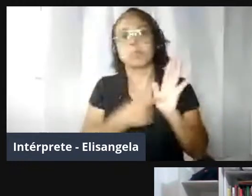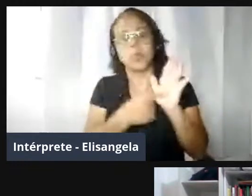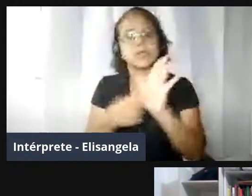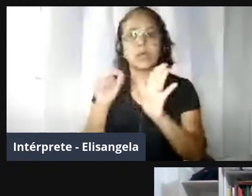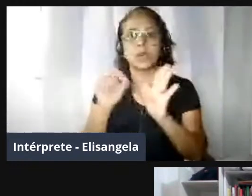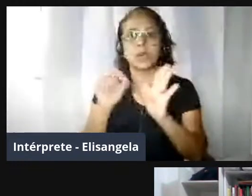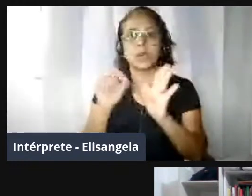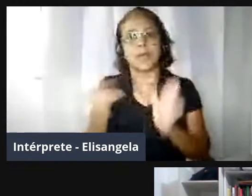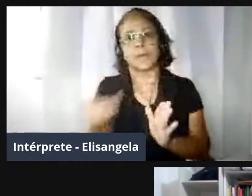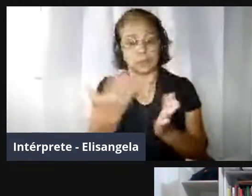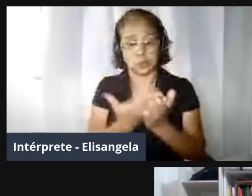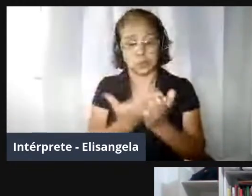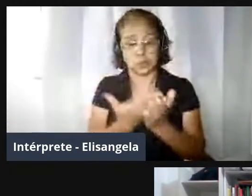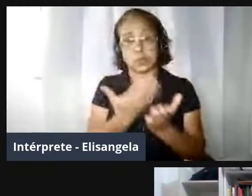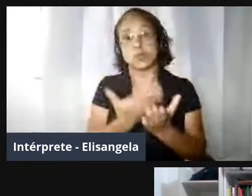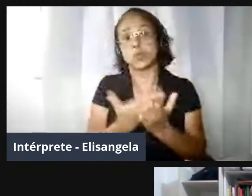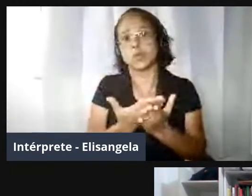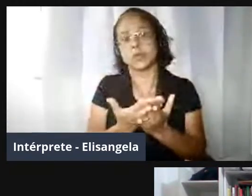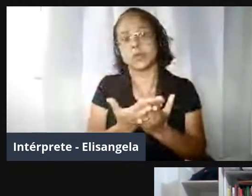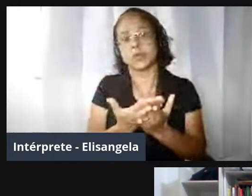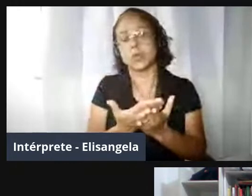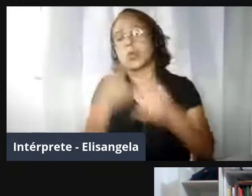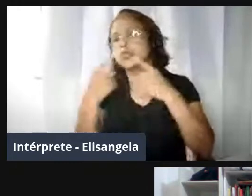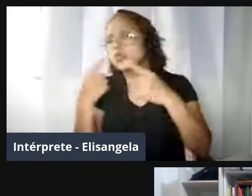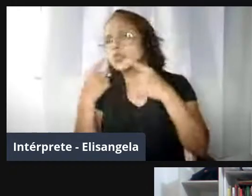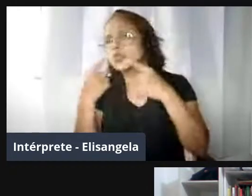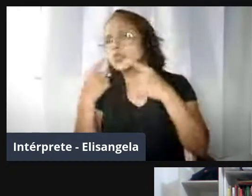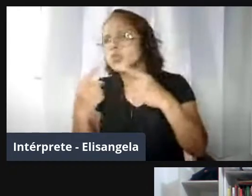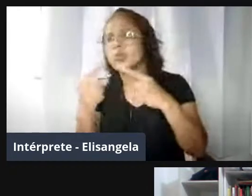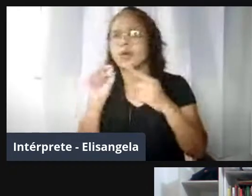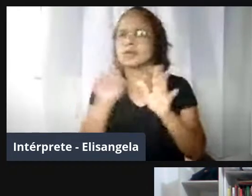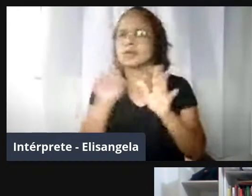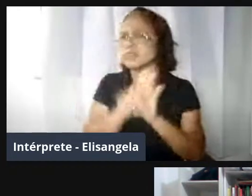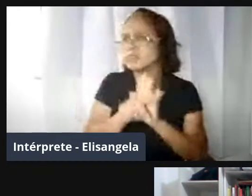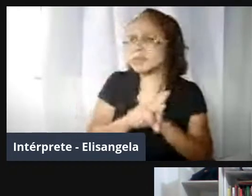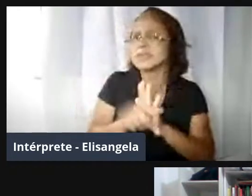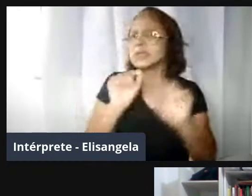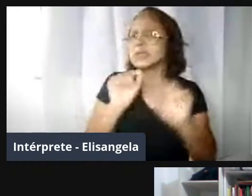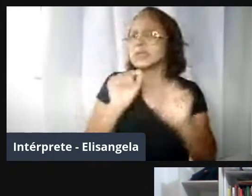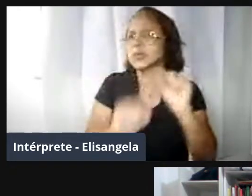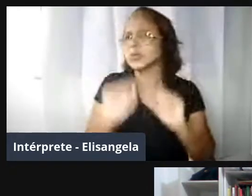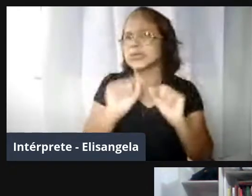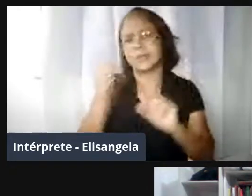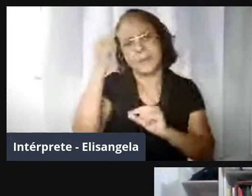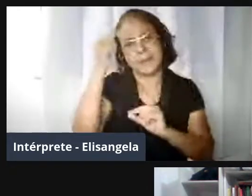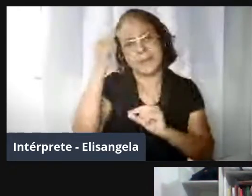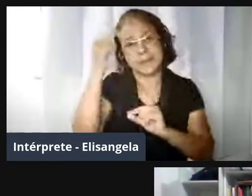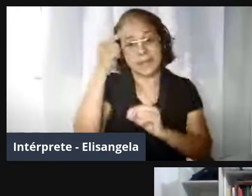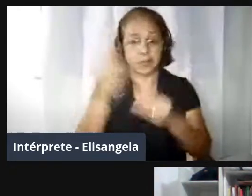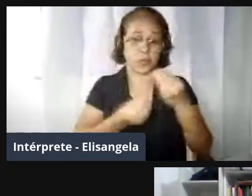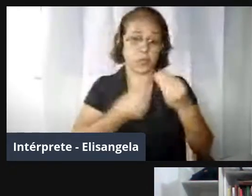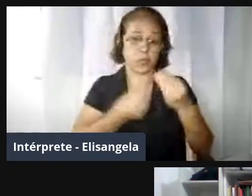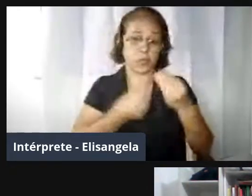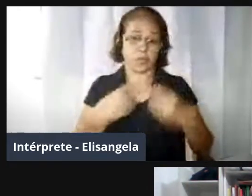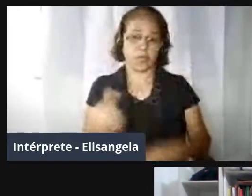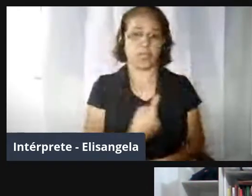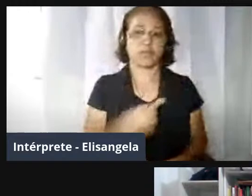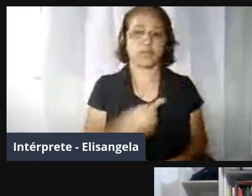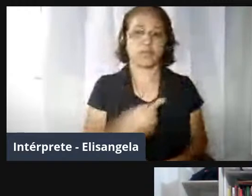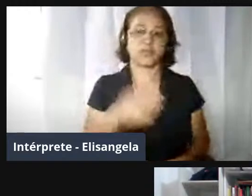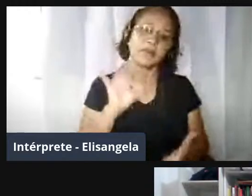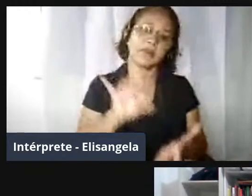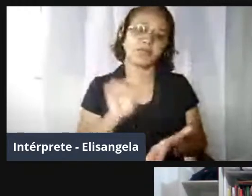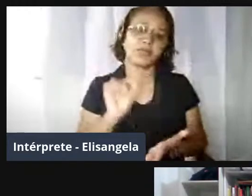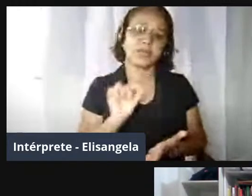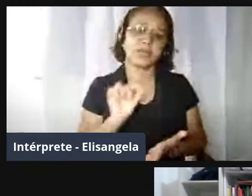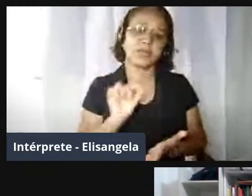os sentidos, quais as discussões, para pensar a história dessa educação pública, né, como que a gente tem necessariamente investir cada vez